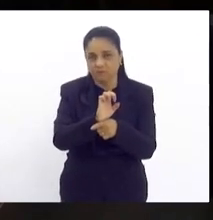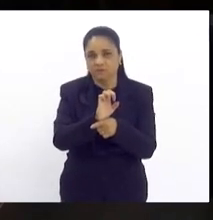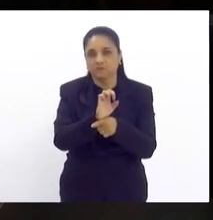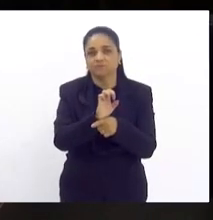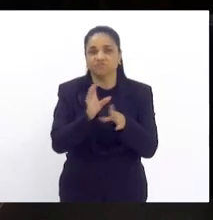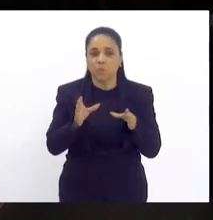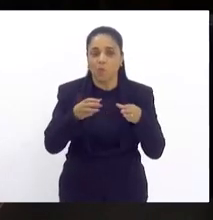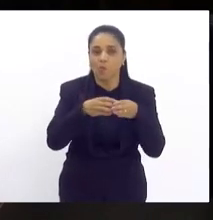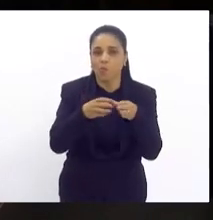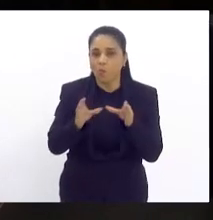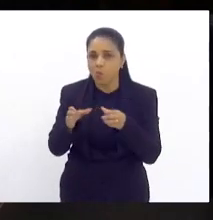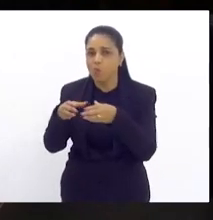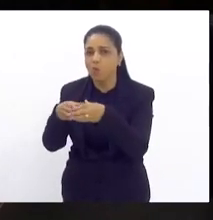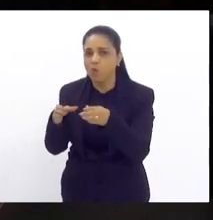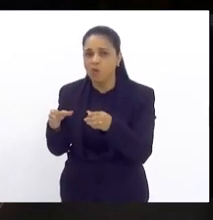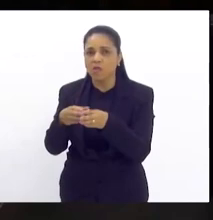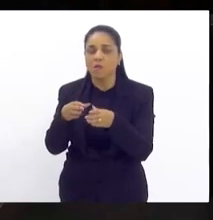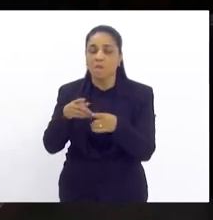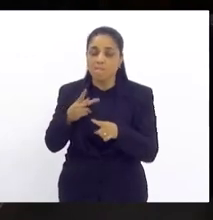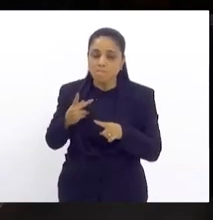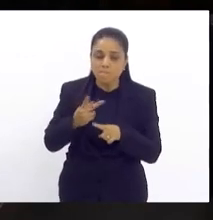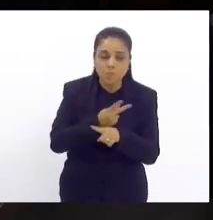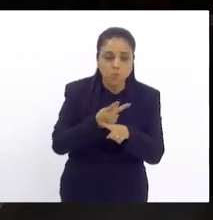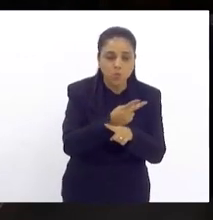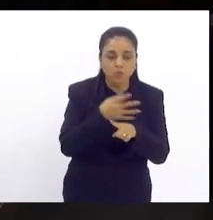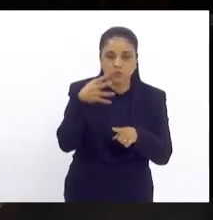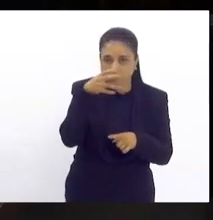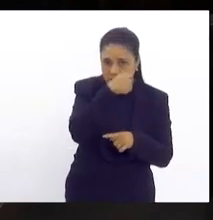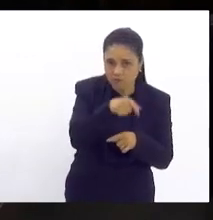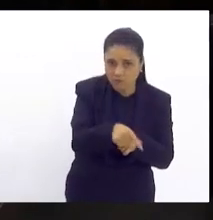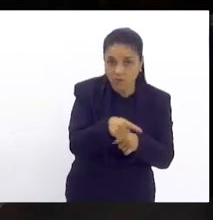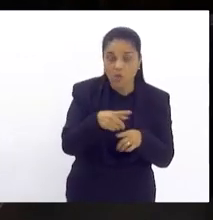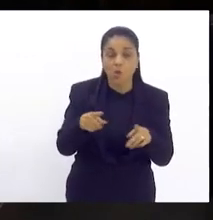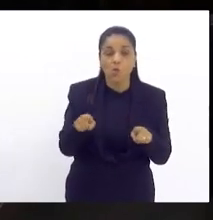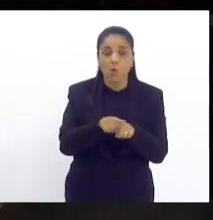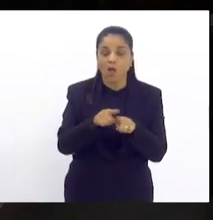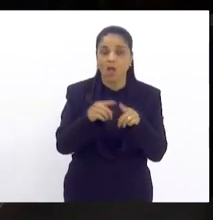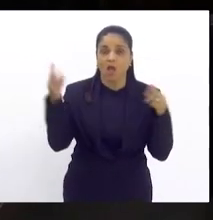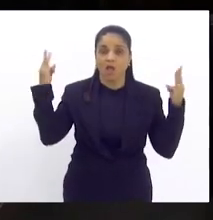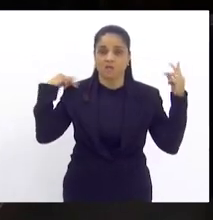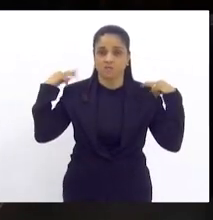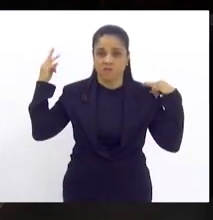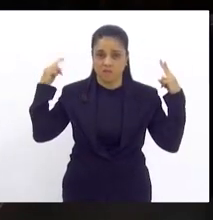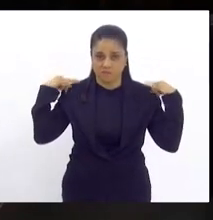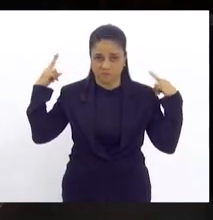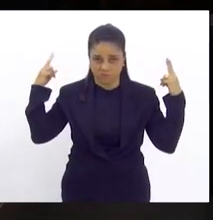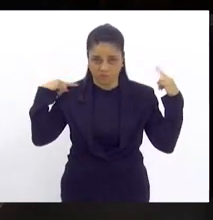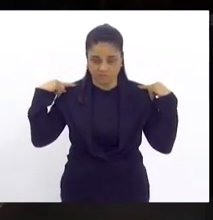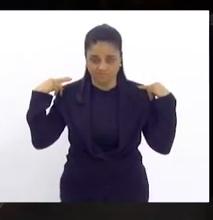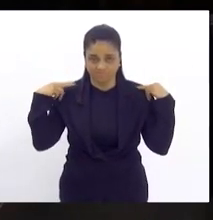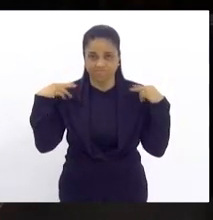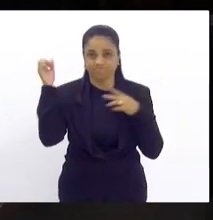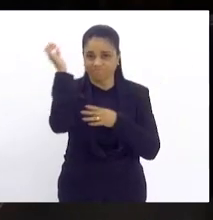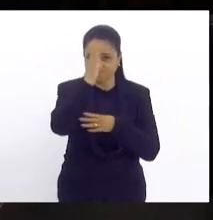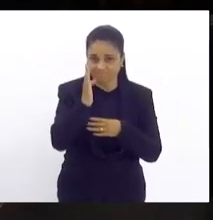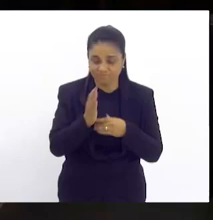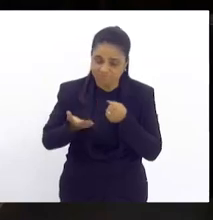as equipes de busca e resgate e o próprio Exército Brasileiro que nos deu o suporte na região